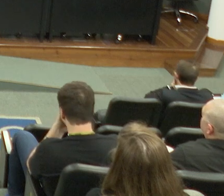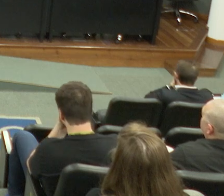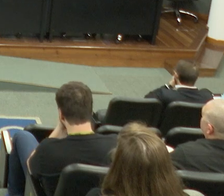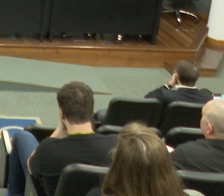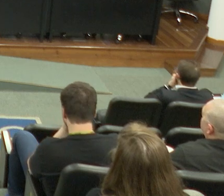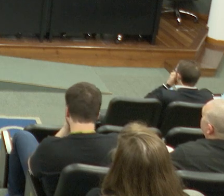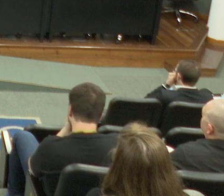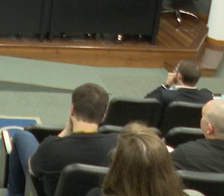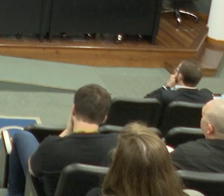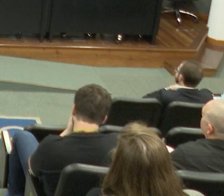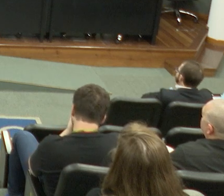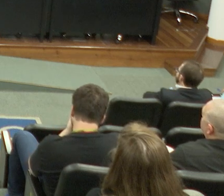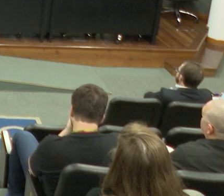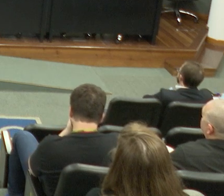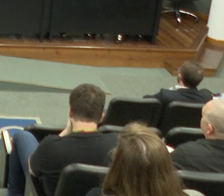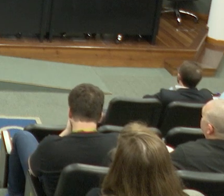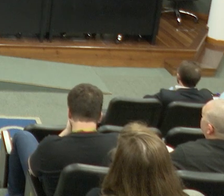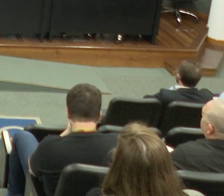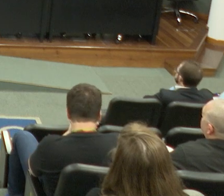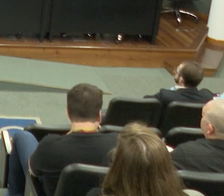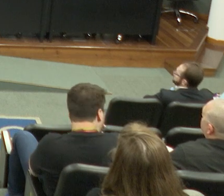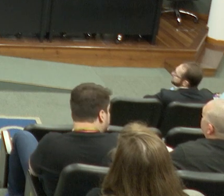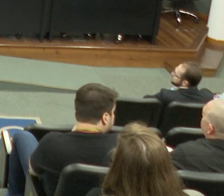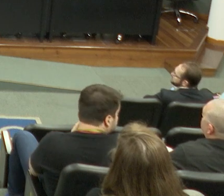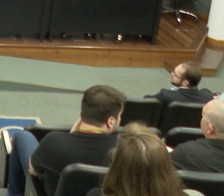via poder público